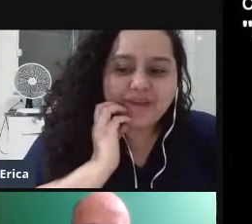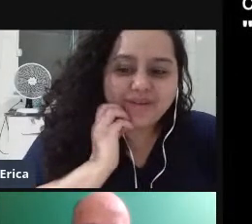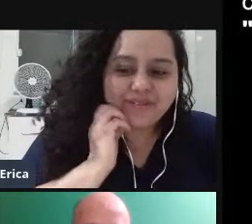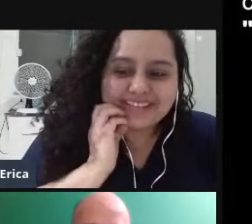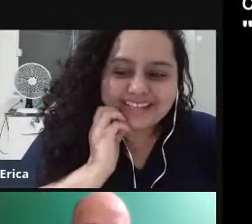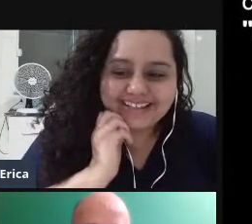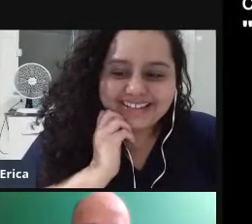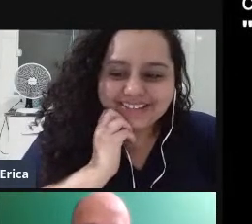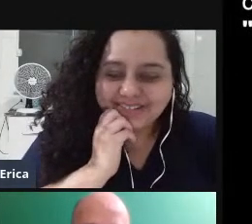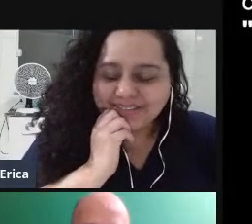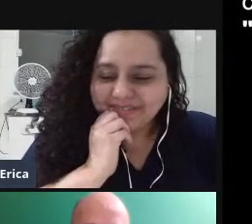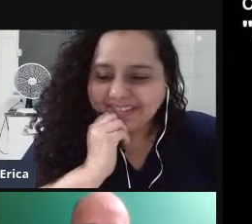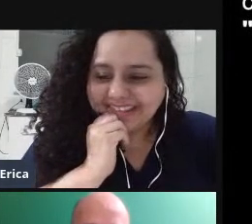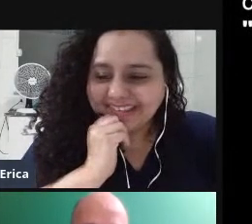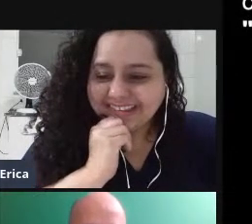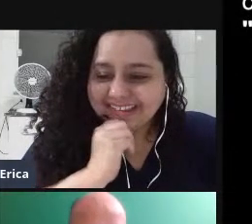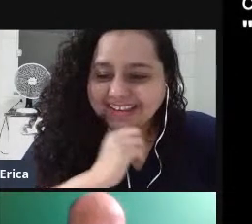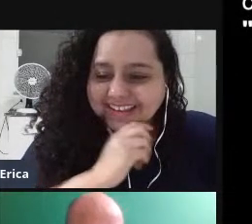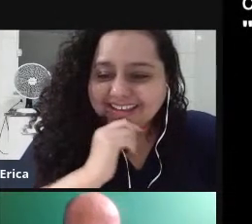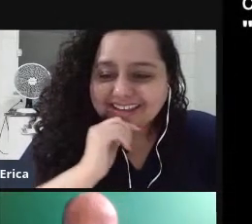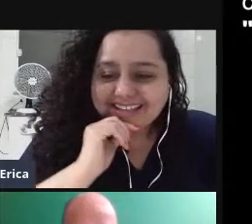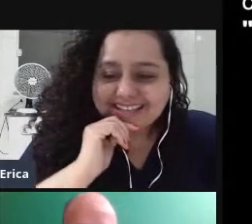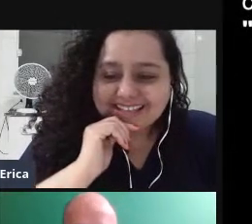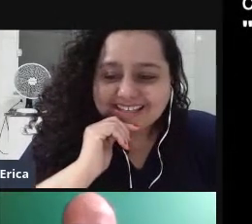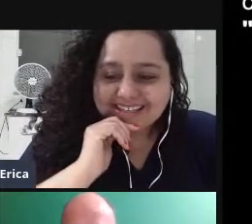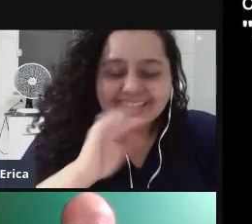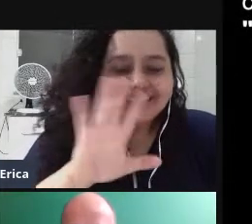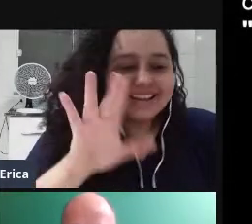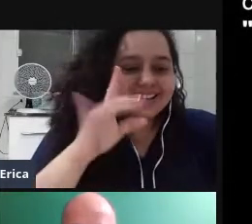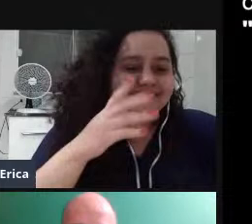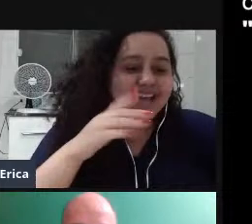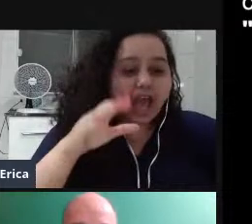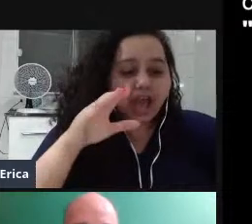Cíntia está perguntando.